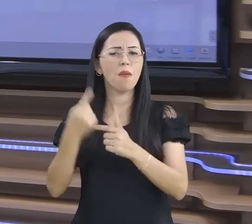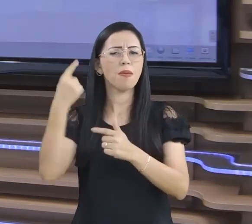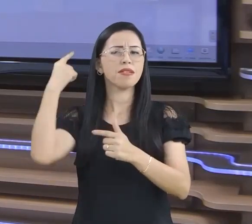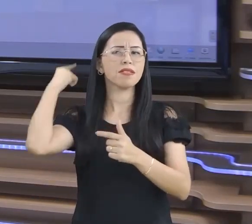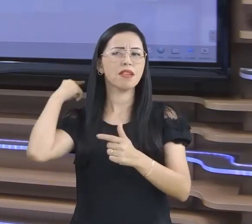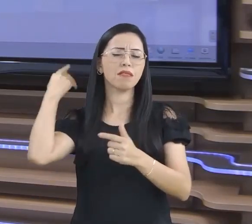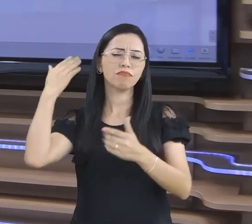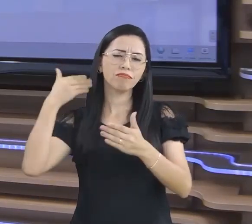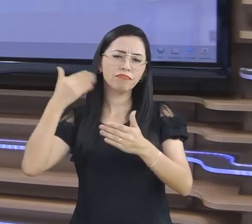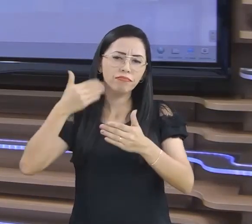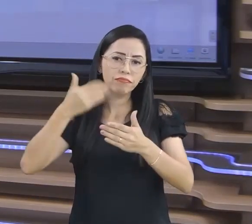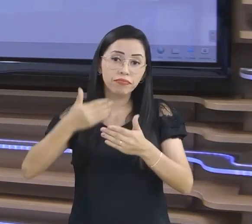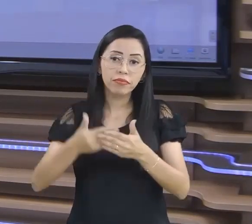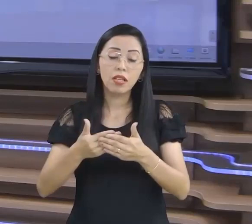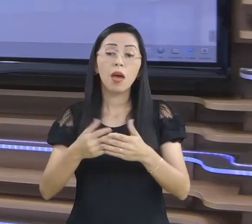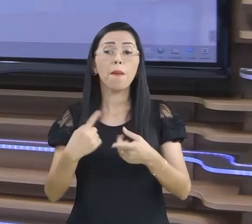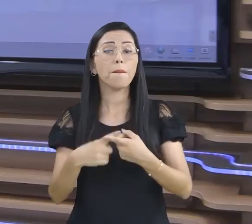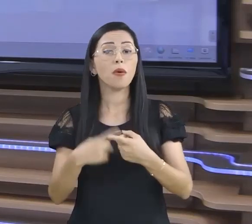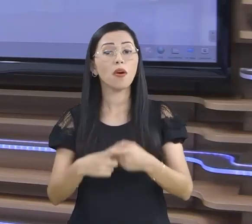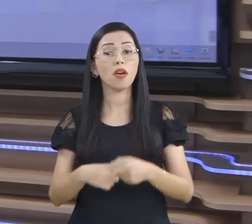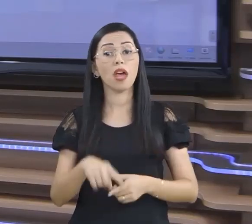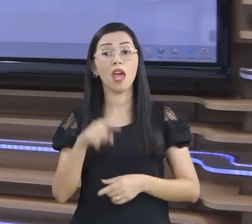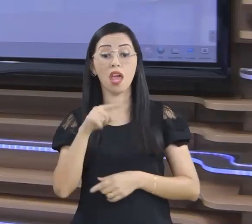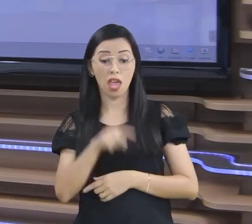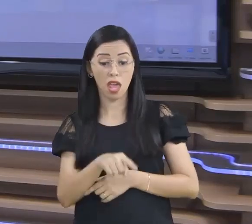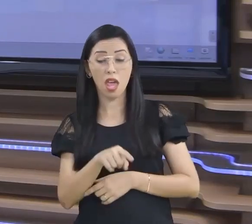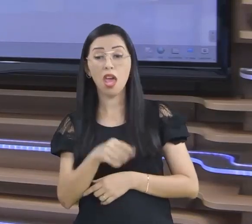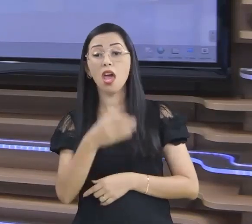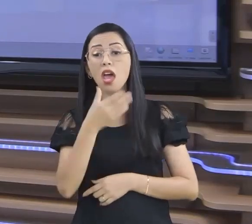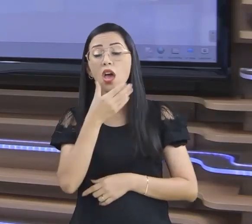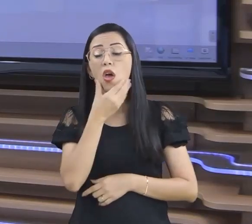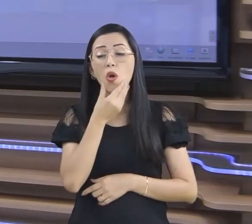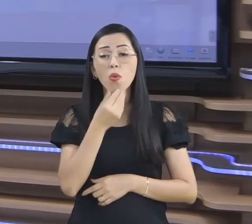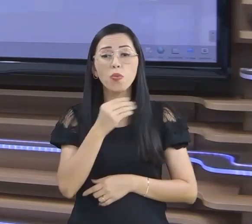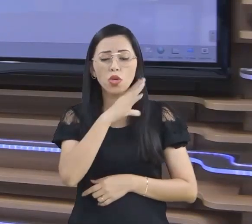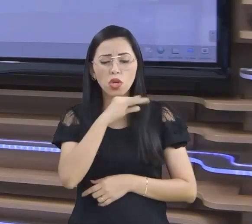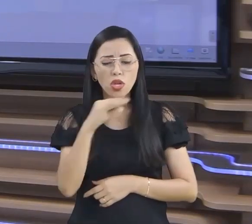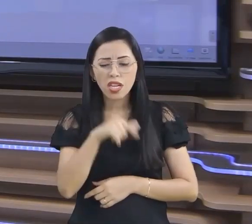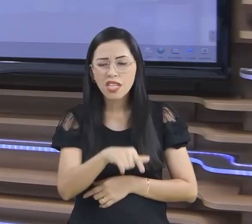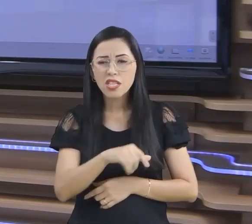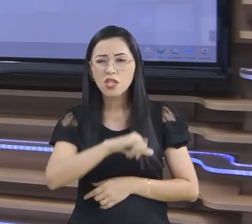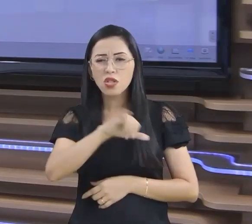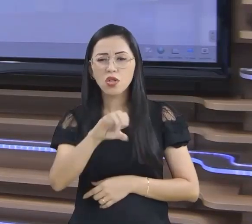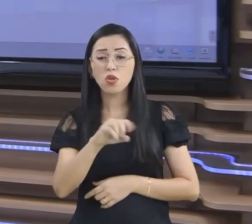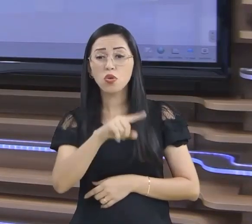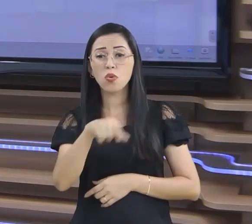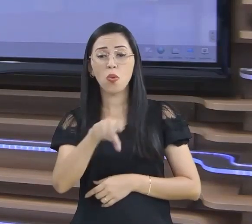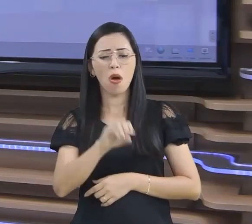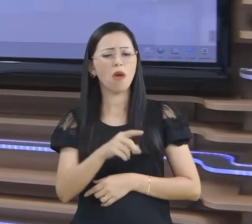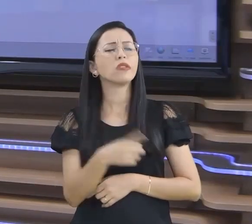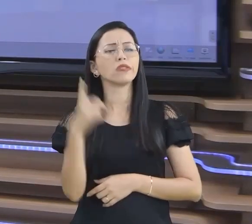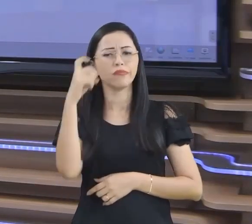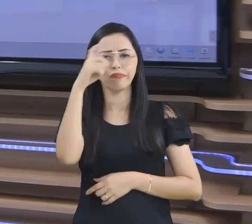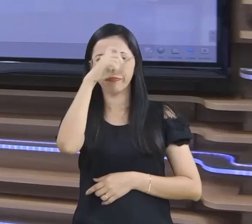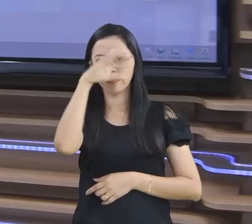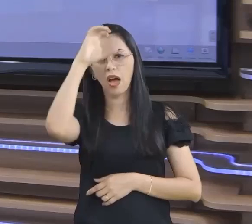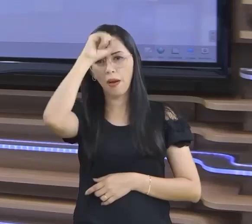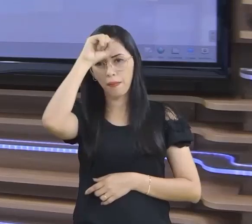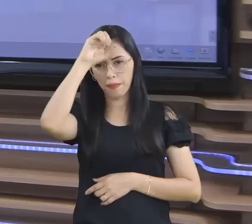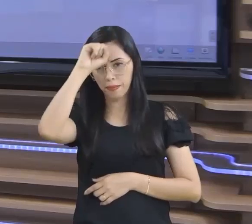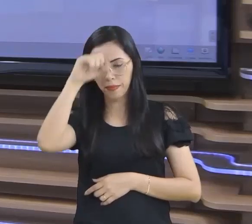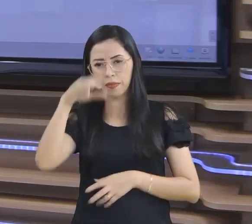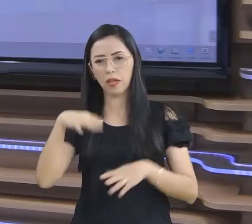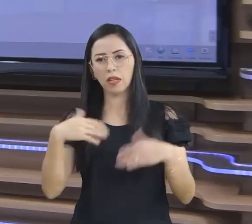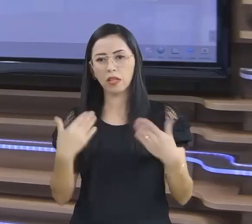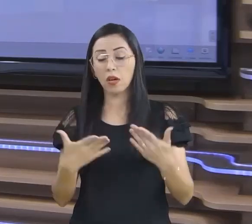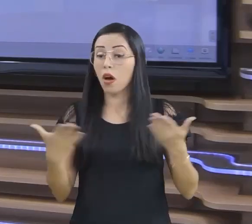estava muito triste por conta da falta de atenção que ele tinha, da dificuldade, de toda a dificuldade dele na escola. E aí, essa